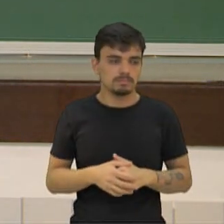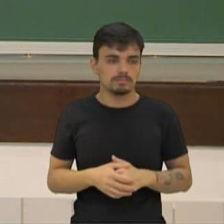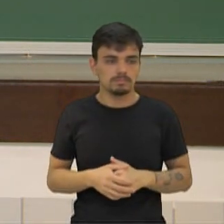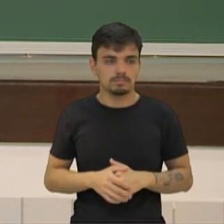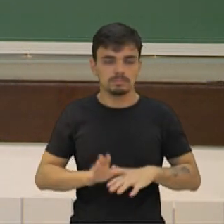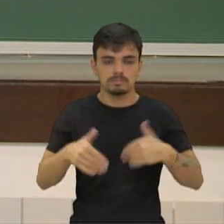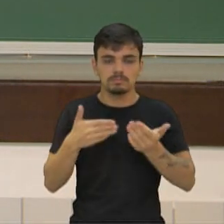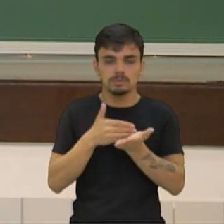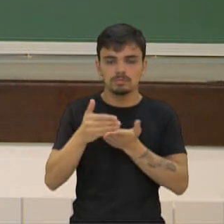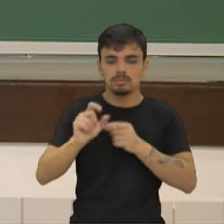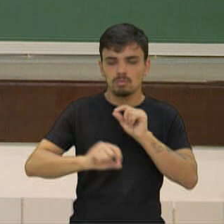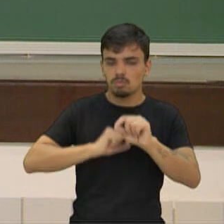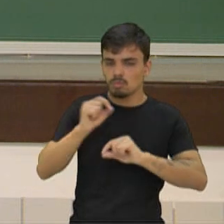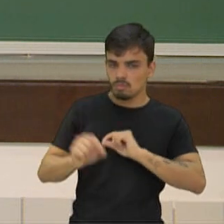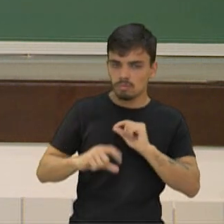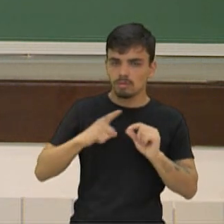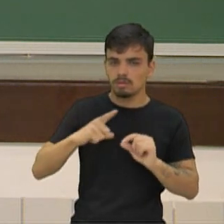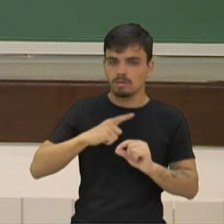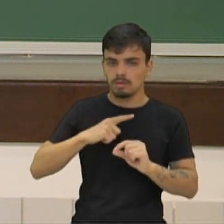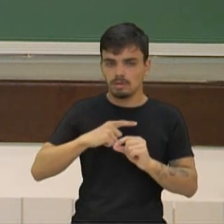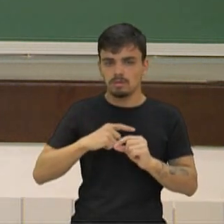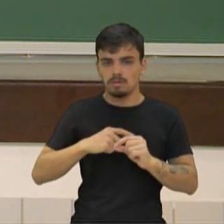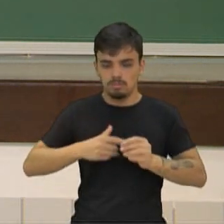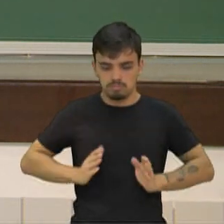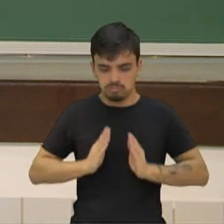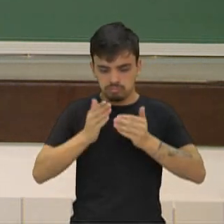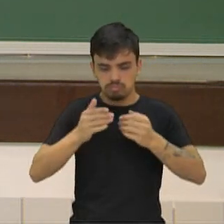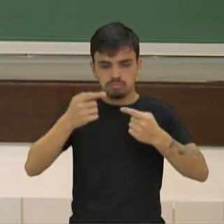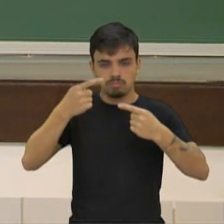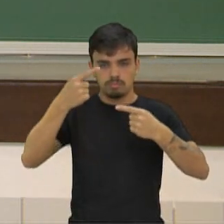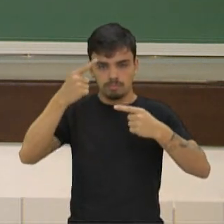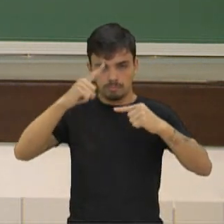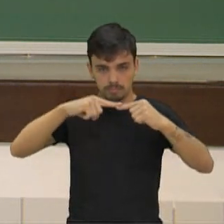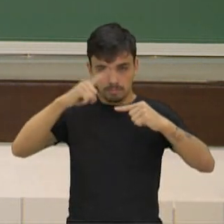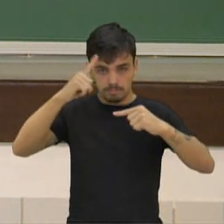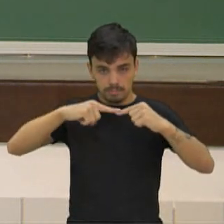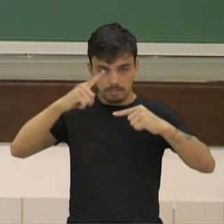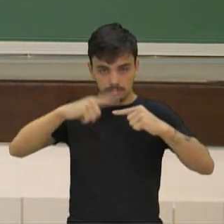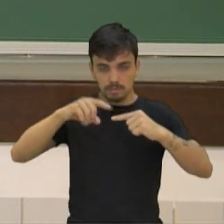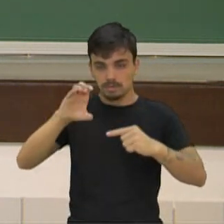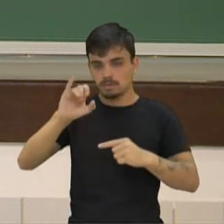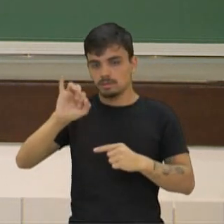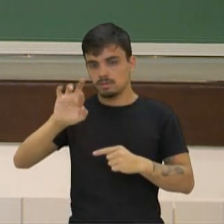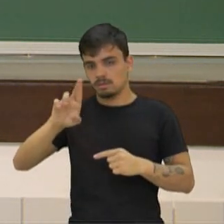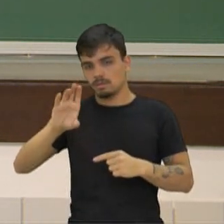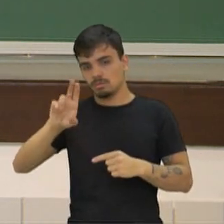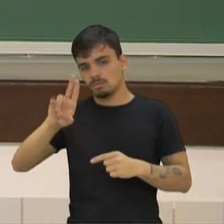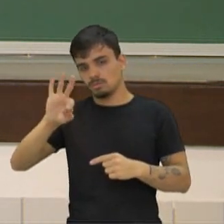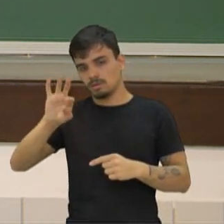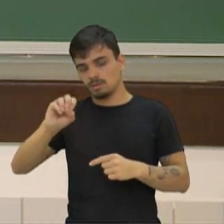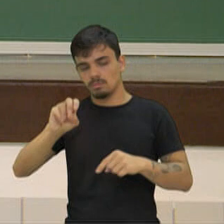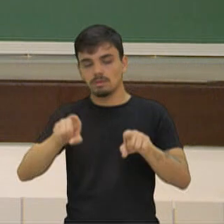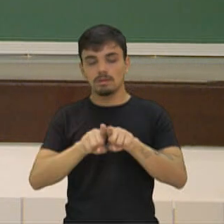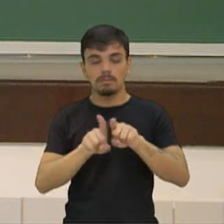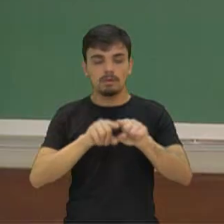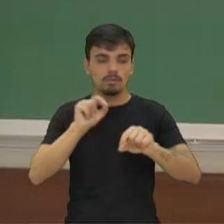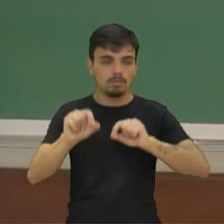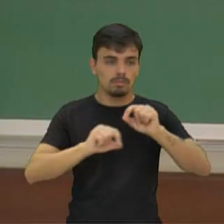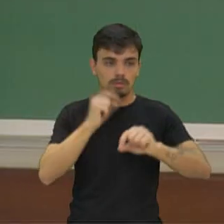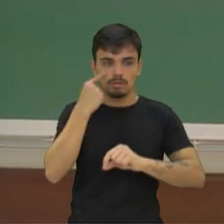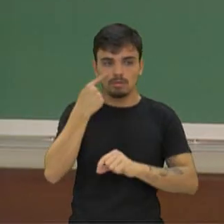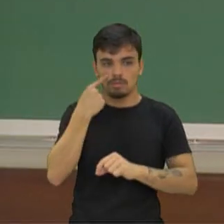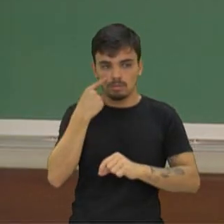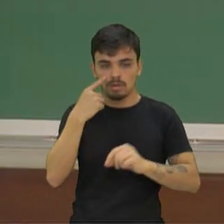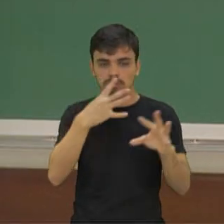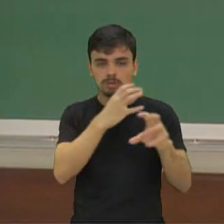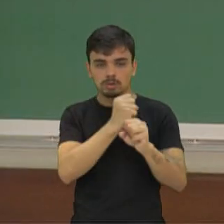Então vamos lá. Tem aqui então um circuito e a lei das malhas diz o seguinte: a soma das tensões nessa